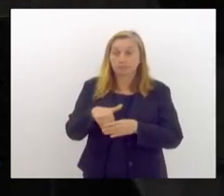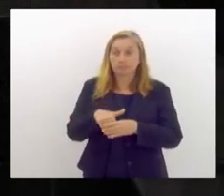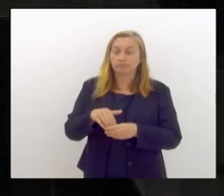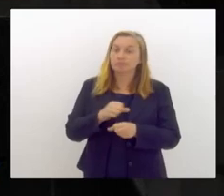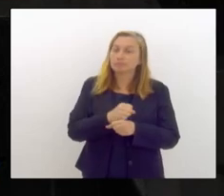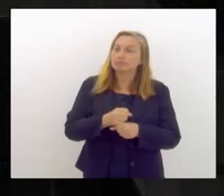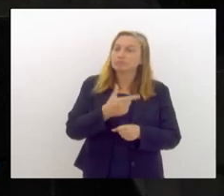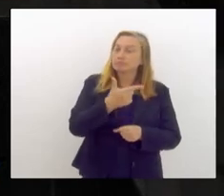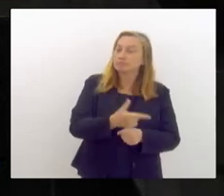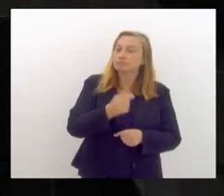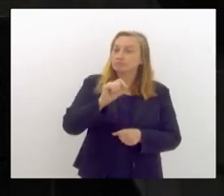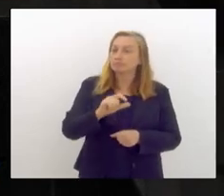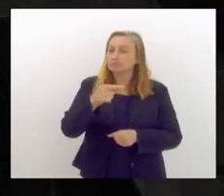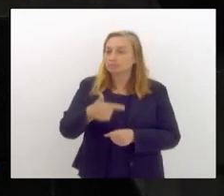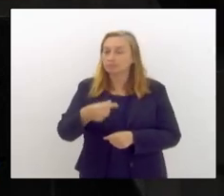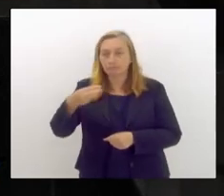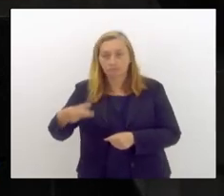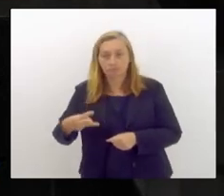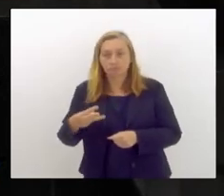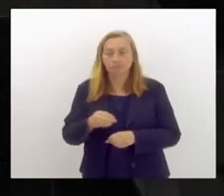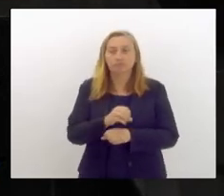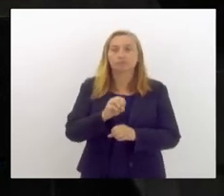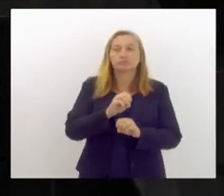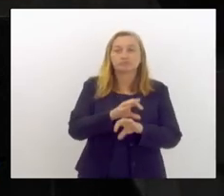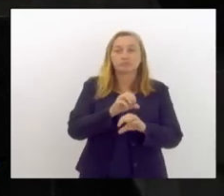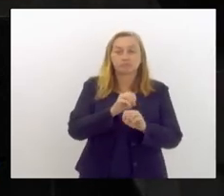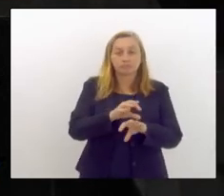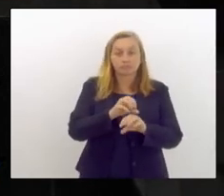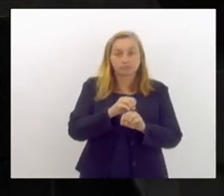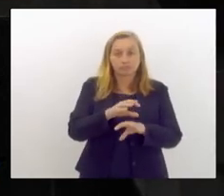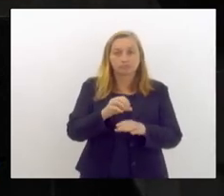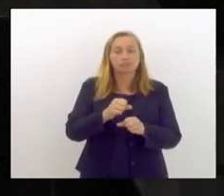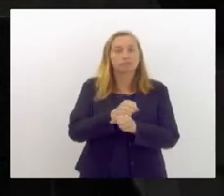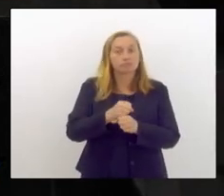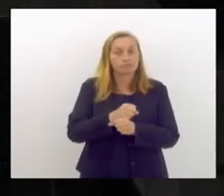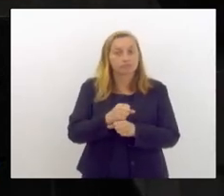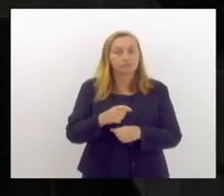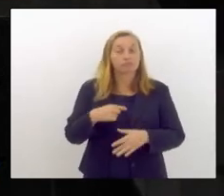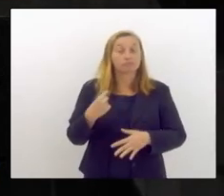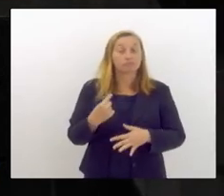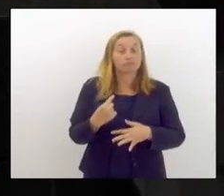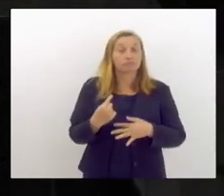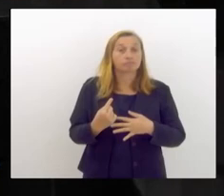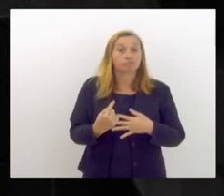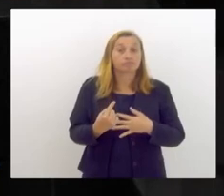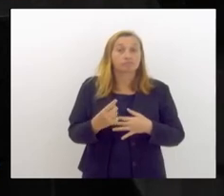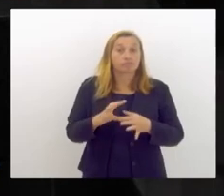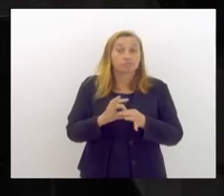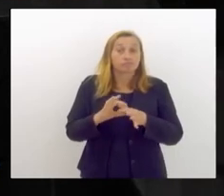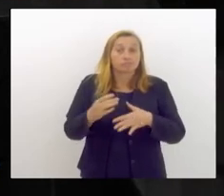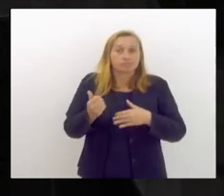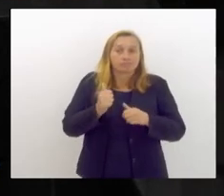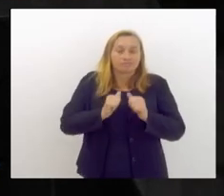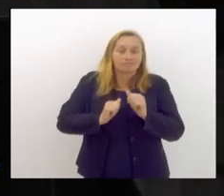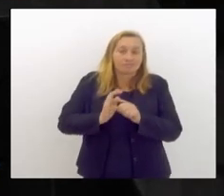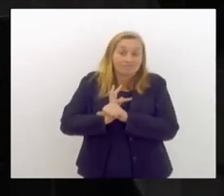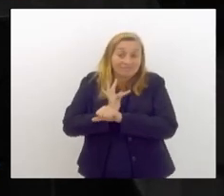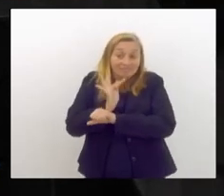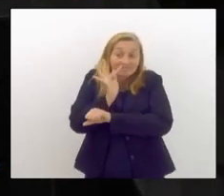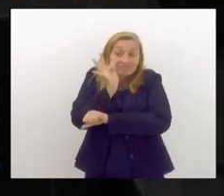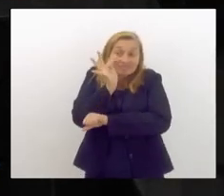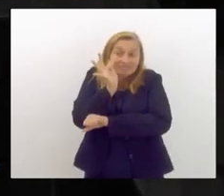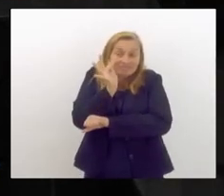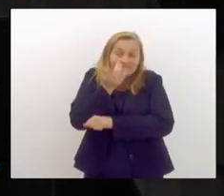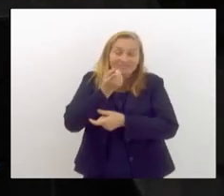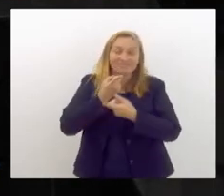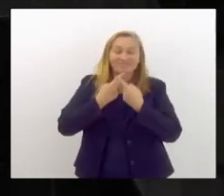de 2023 será o ano da educação. E isso nos deixa aqui cheio de esperanças